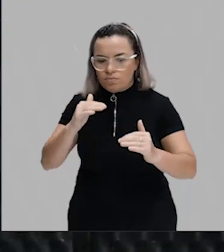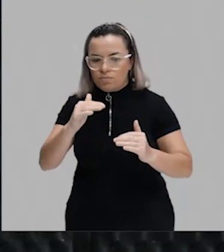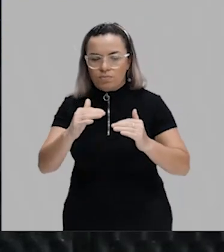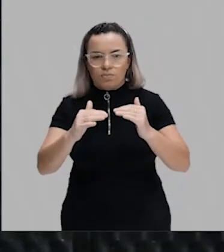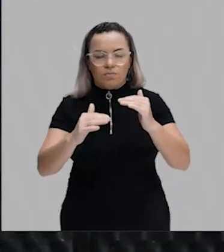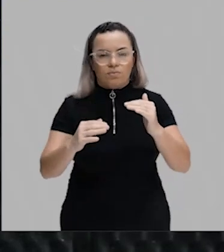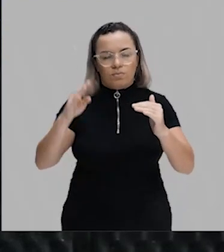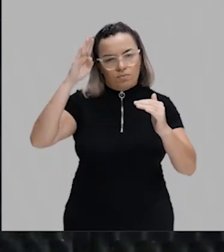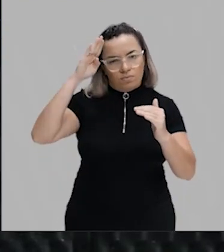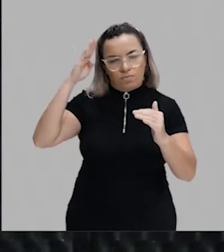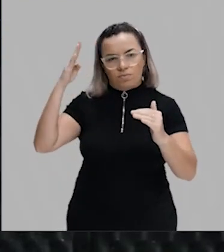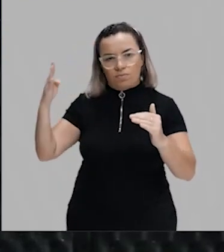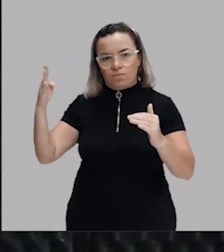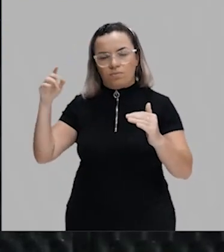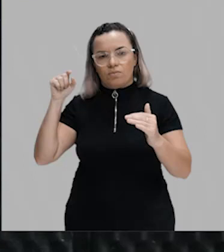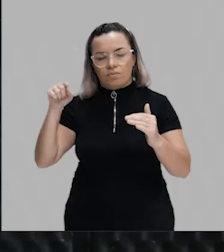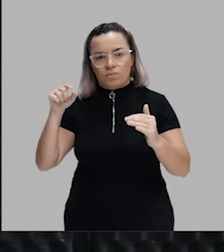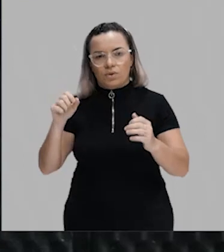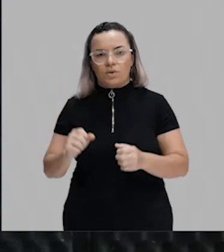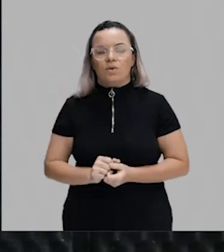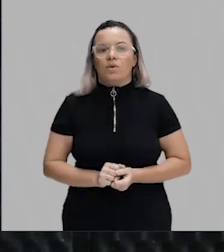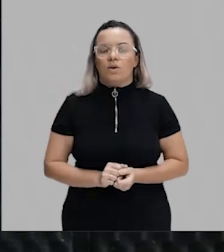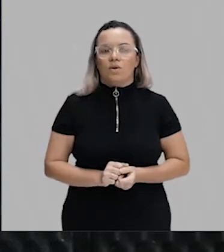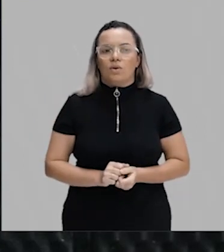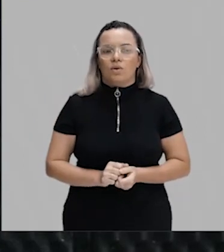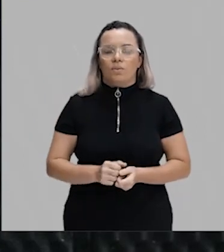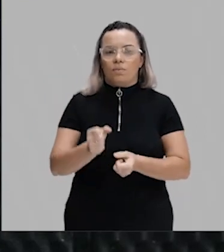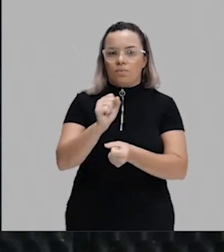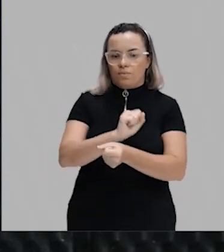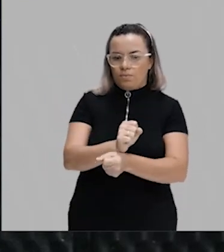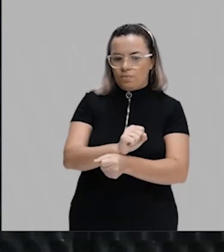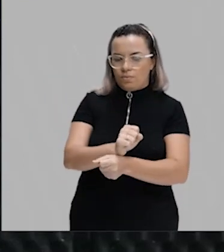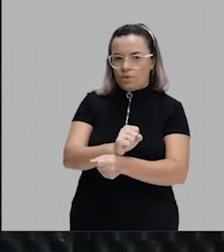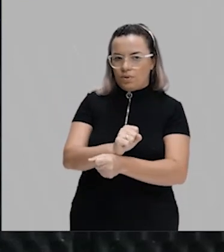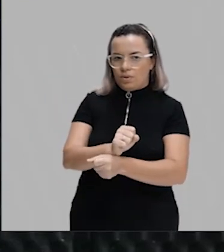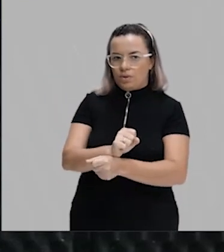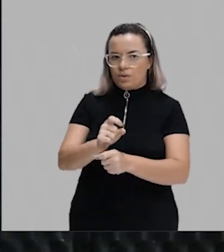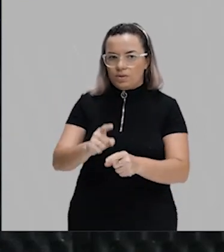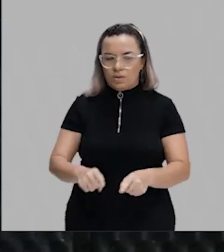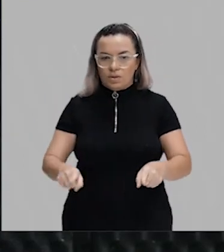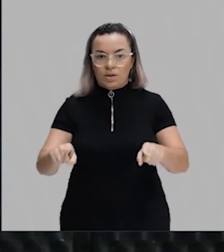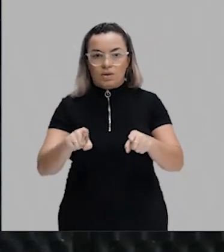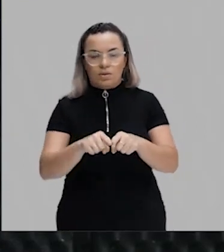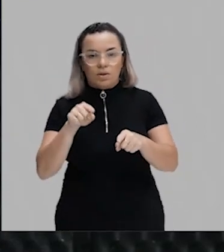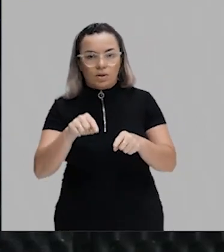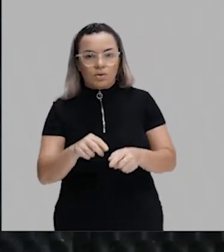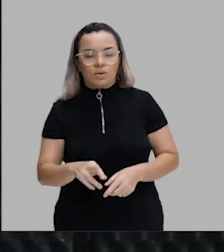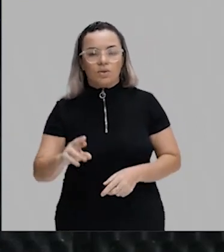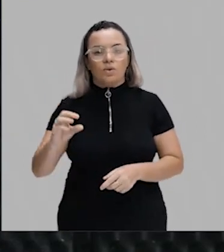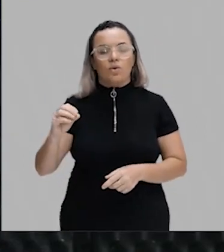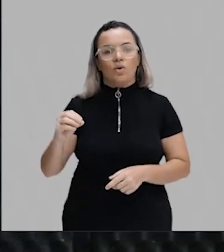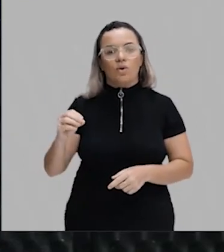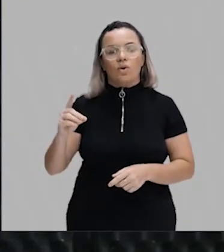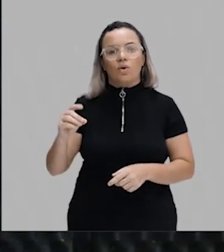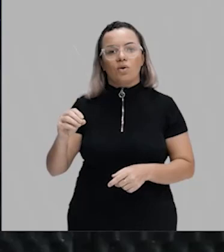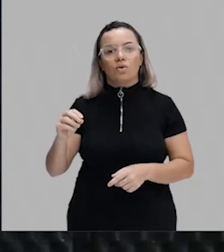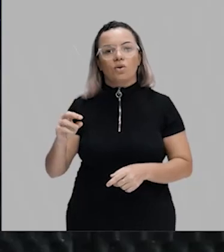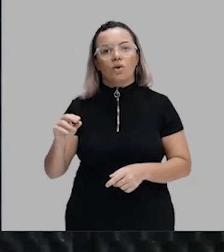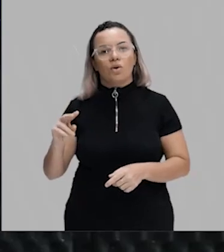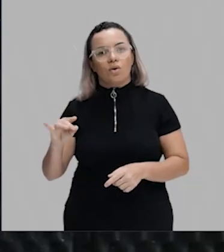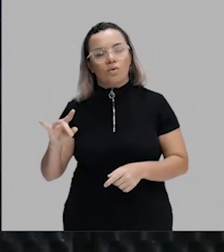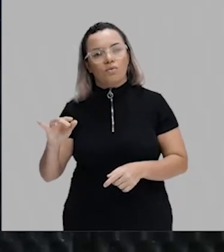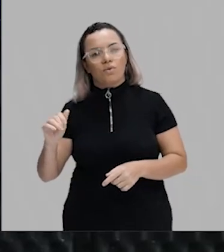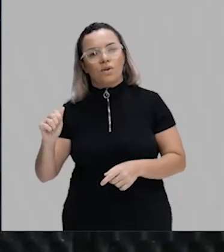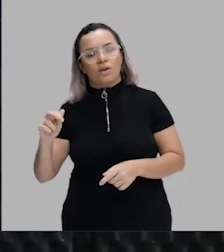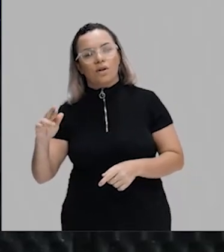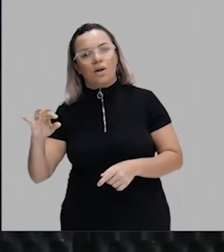principal matriz de transportes, que é o setor rodoviário. E essas indústrias vão para onde? Principalmente para a região